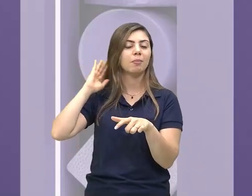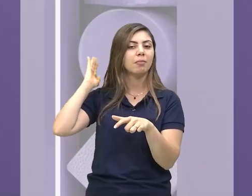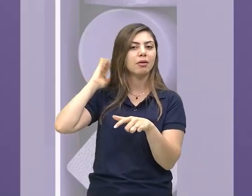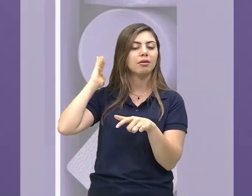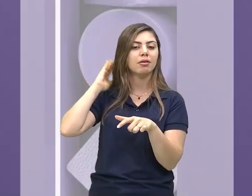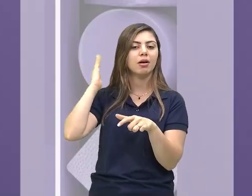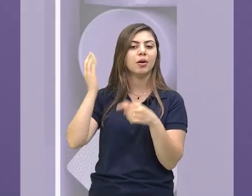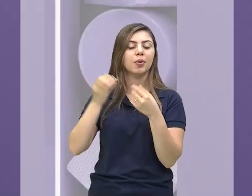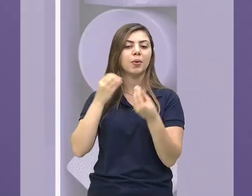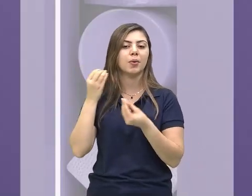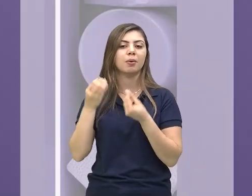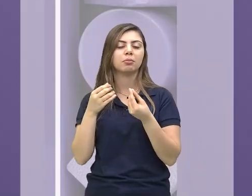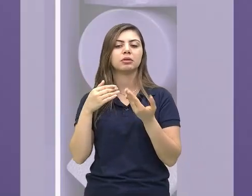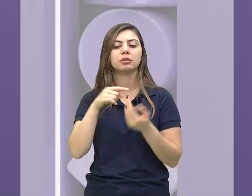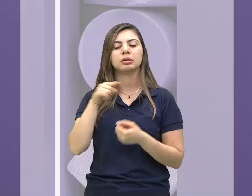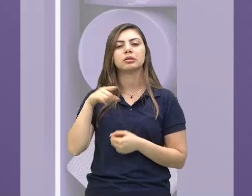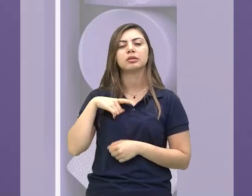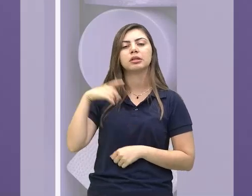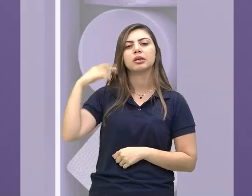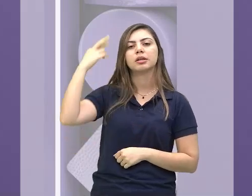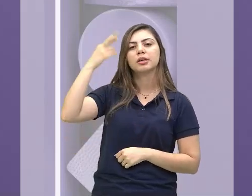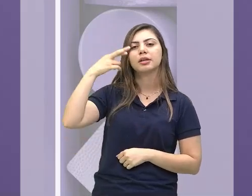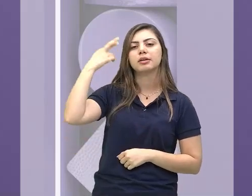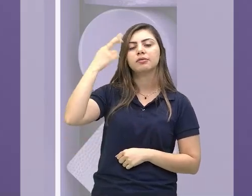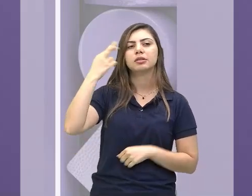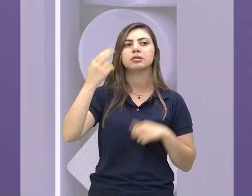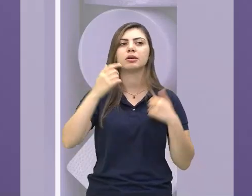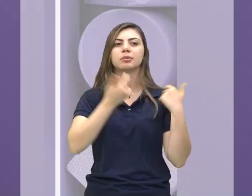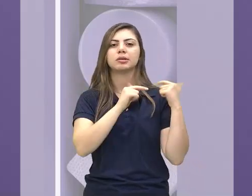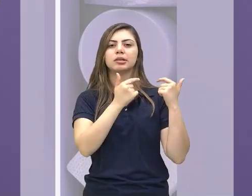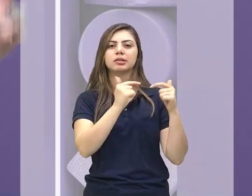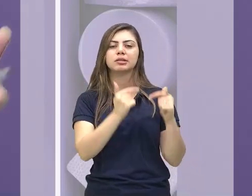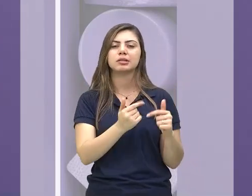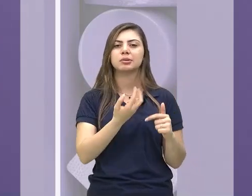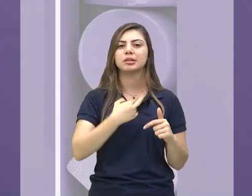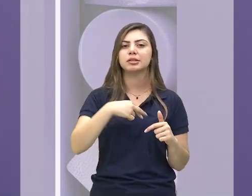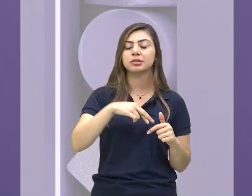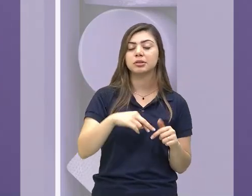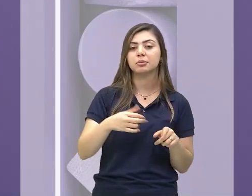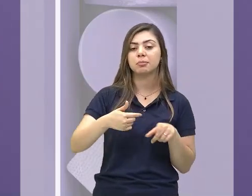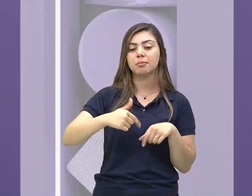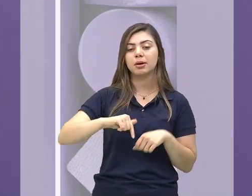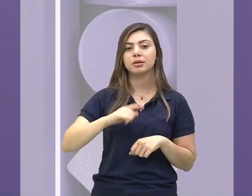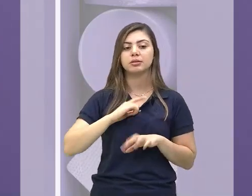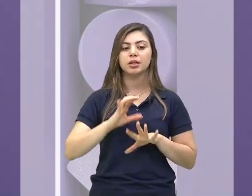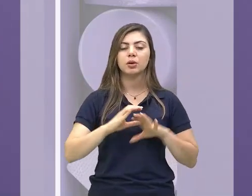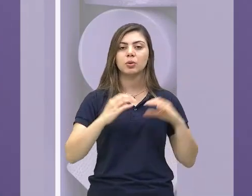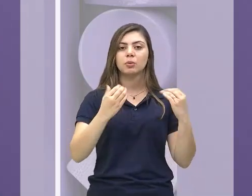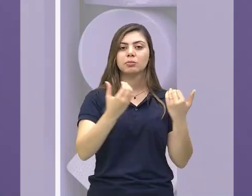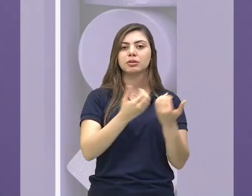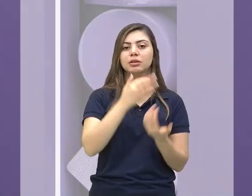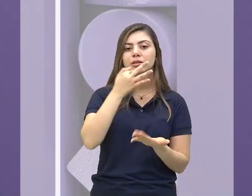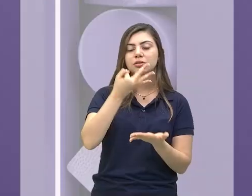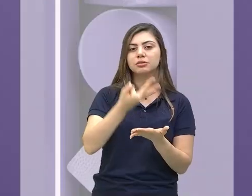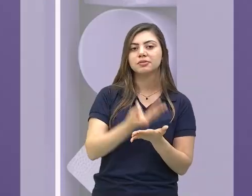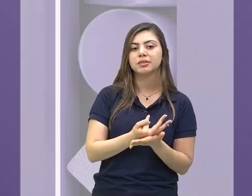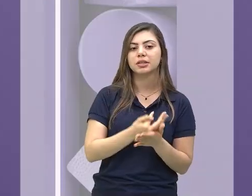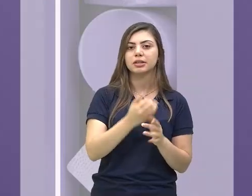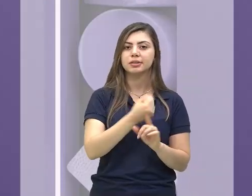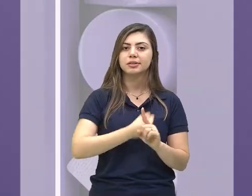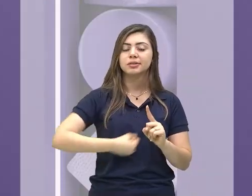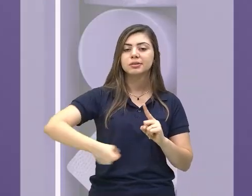e, fruto de toda a reflexão que aconteceram entre tradições religiosas, comunidades de fé, coletivos sociais,